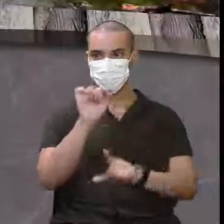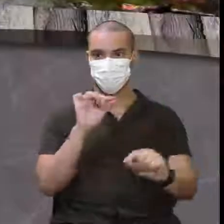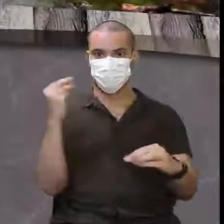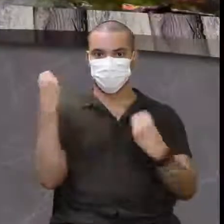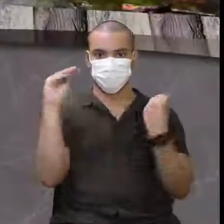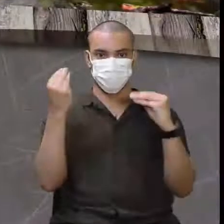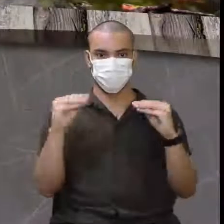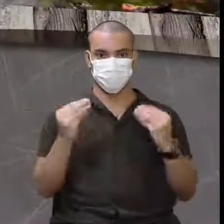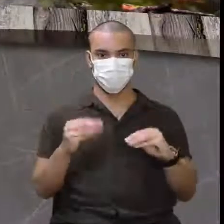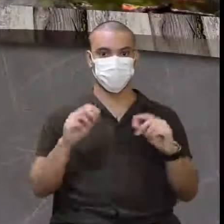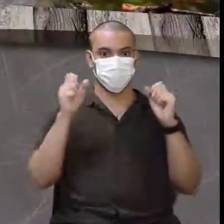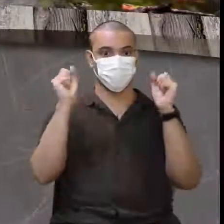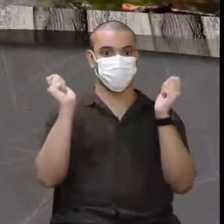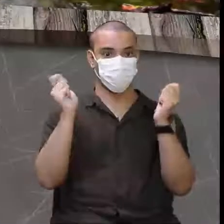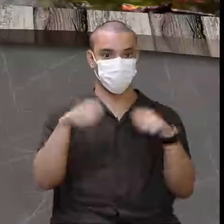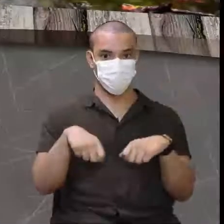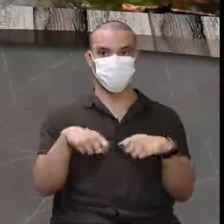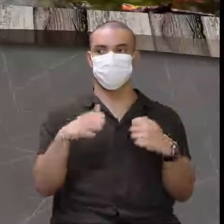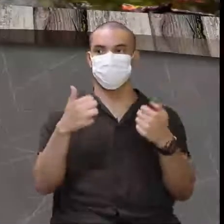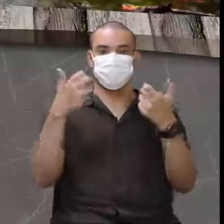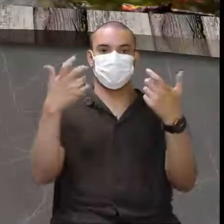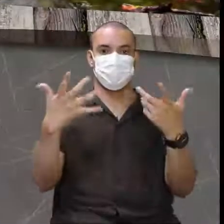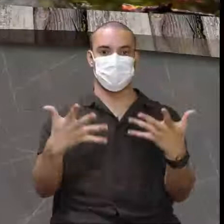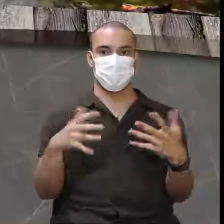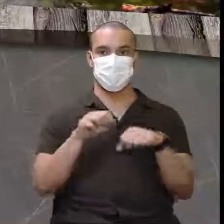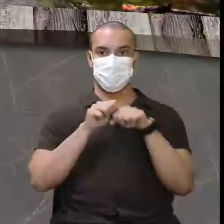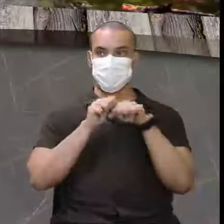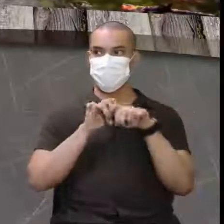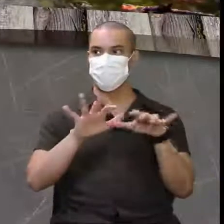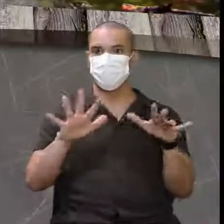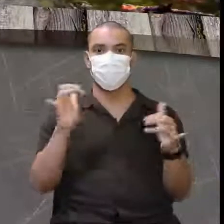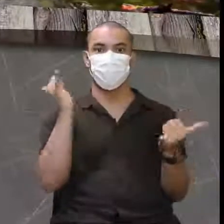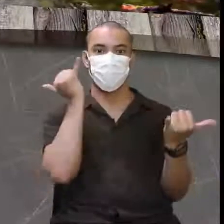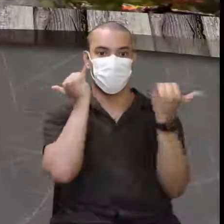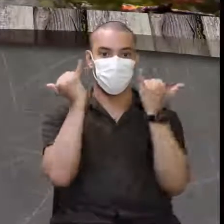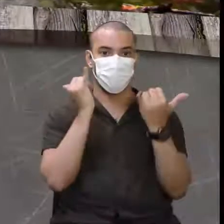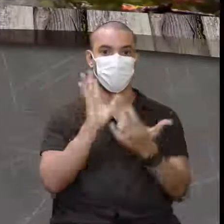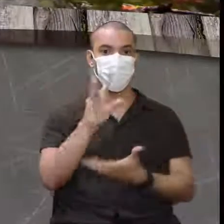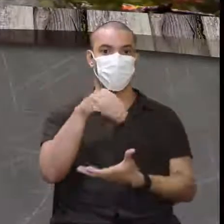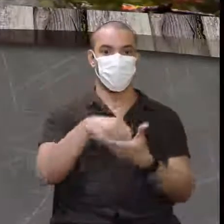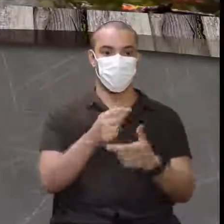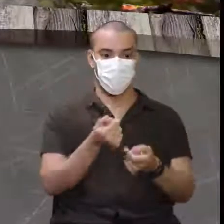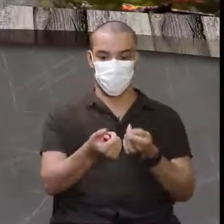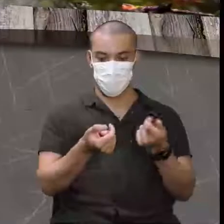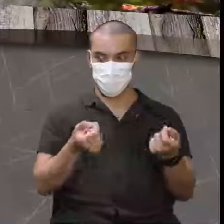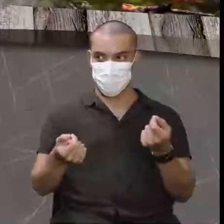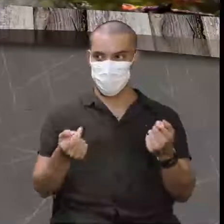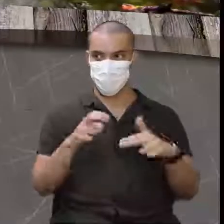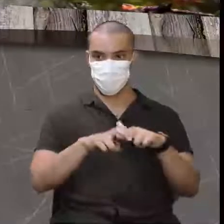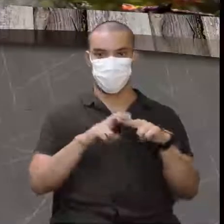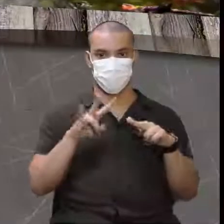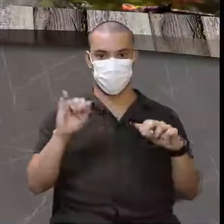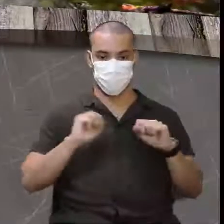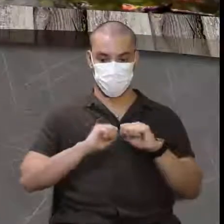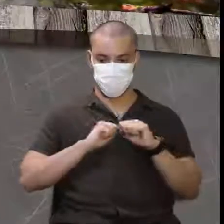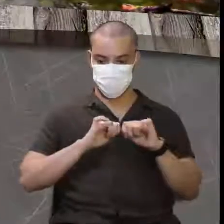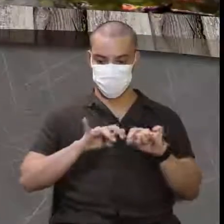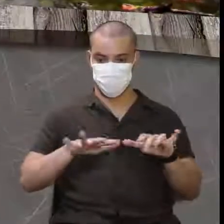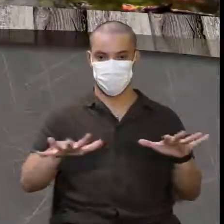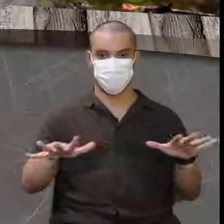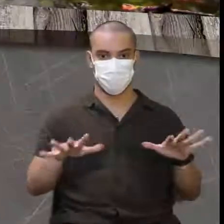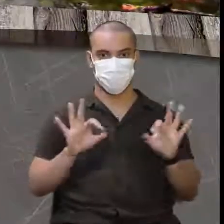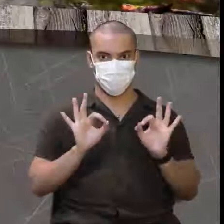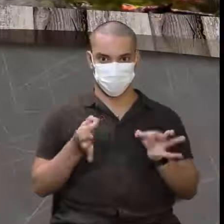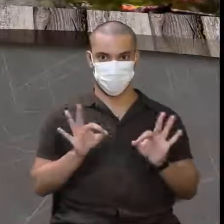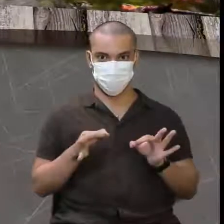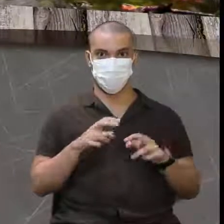vou estar transmitindo, vai estar contida essa informação nas sementes, ou seja, vai ser passado para as outras gerações, tá